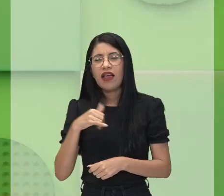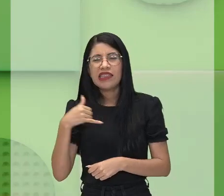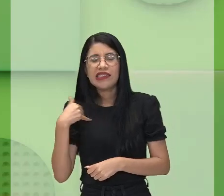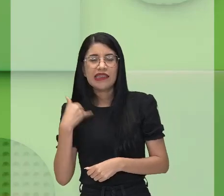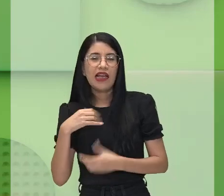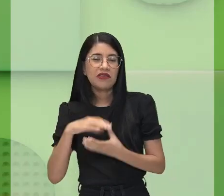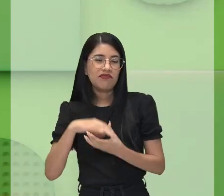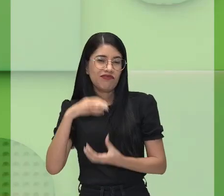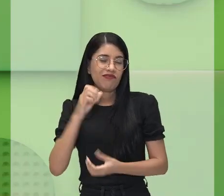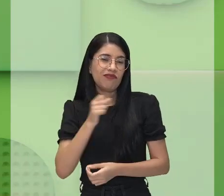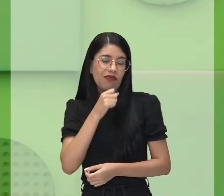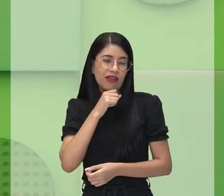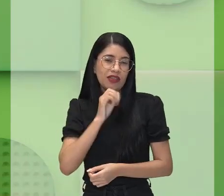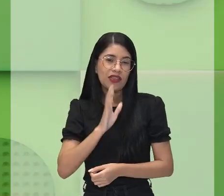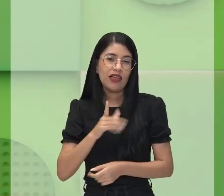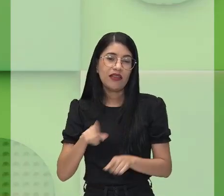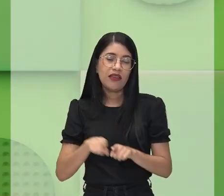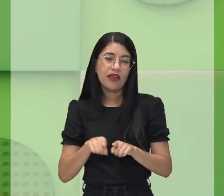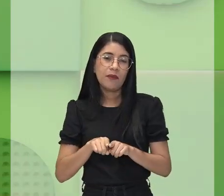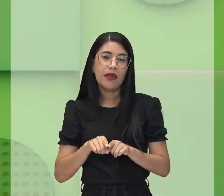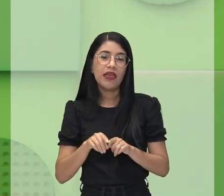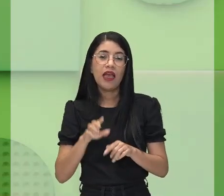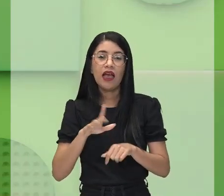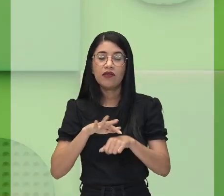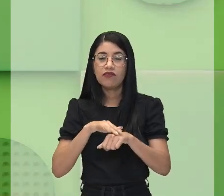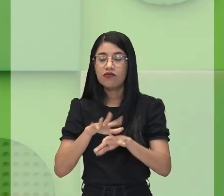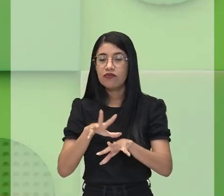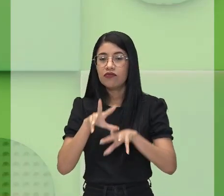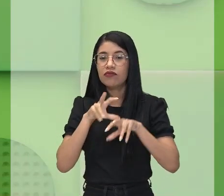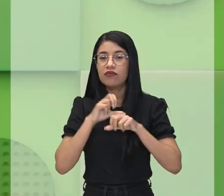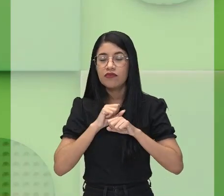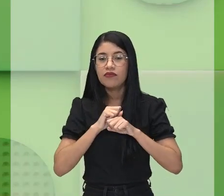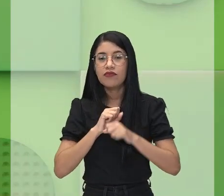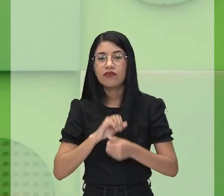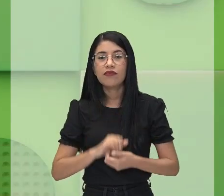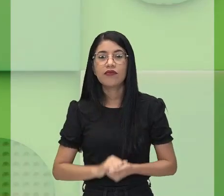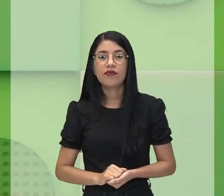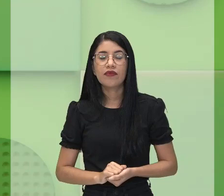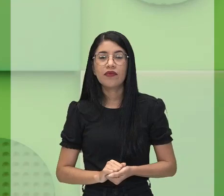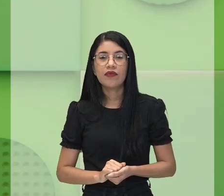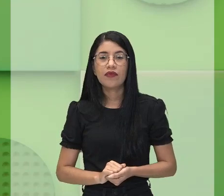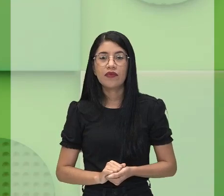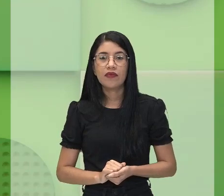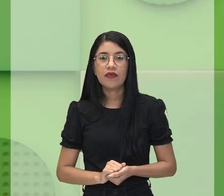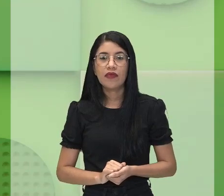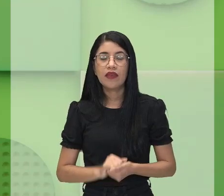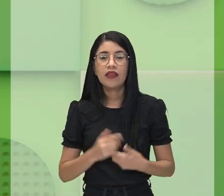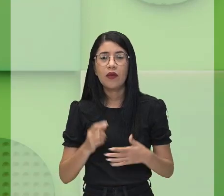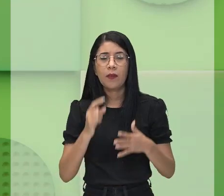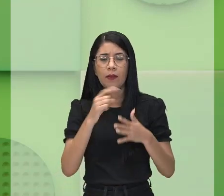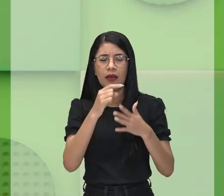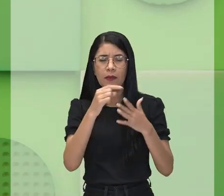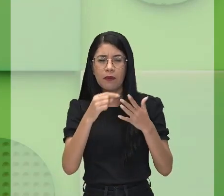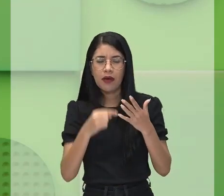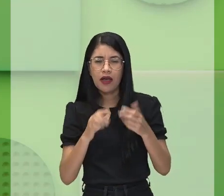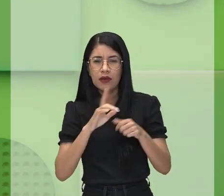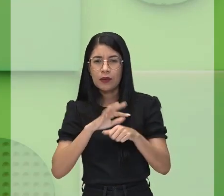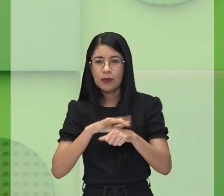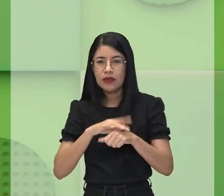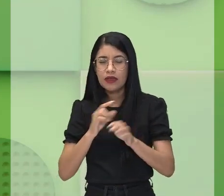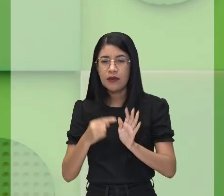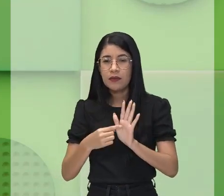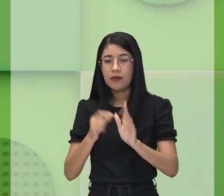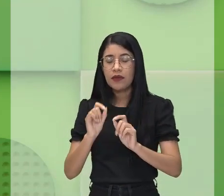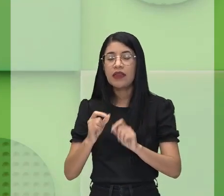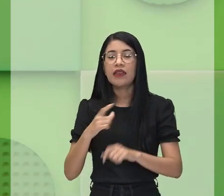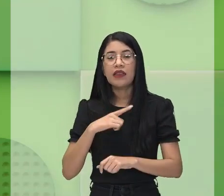e também pela infecção ali relacionada à pneumonia. Tá? Então, todas essas doenças apresentam